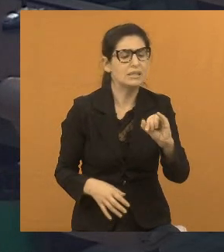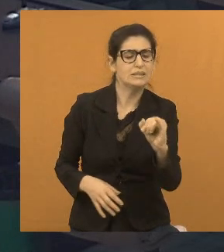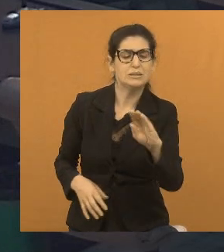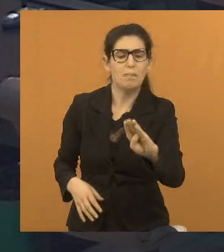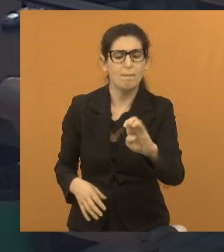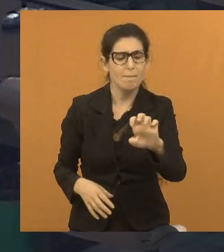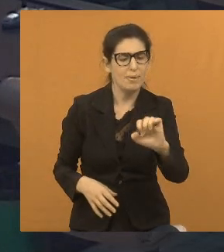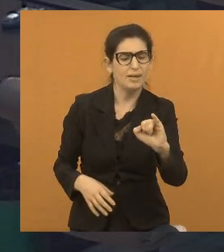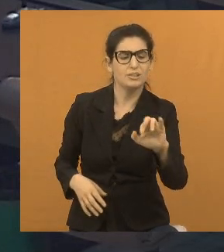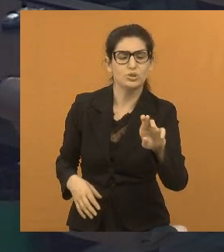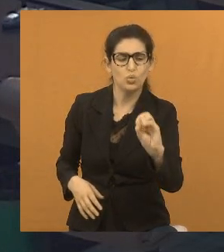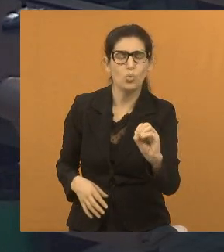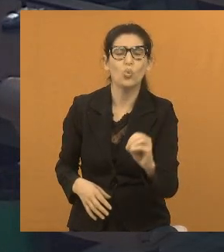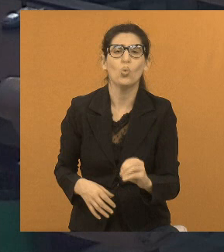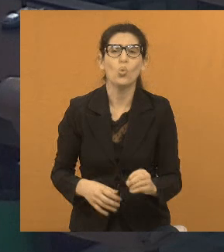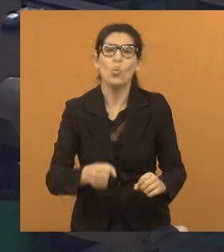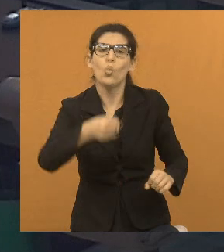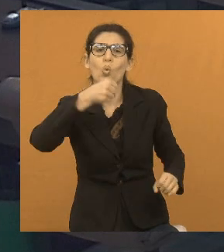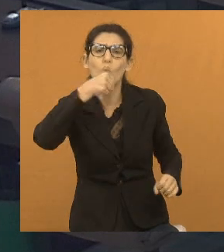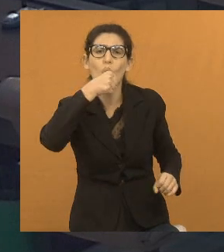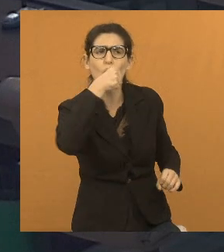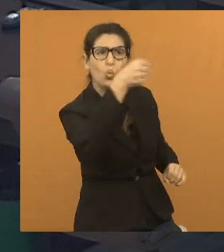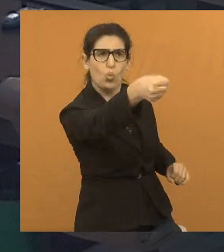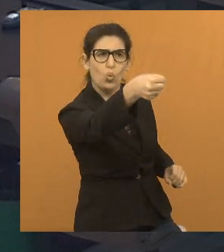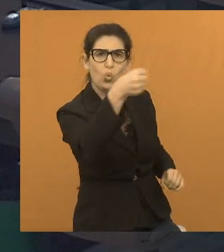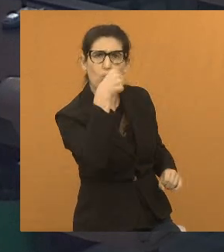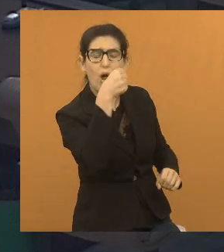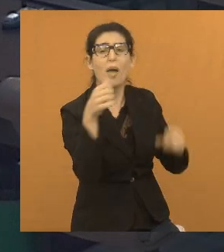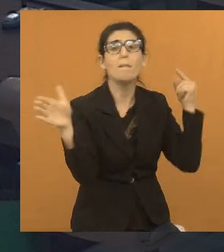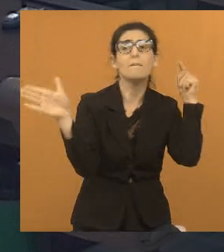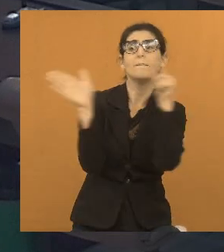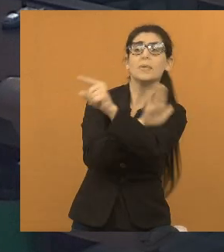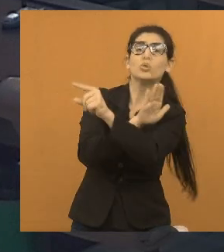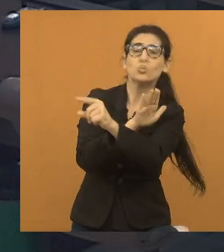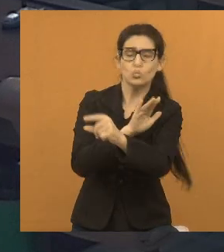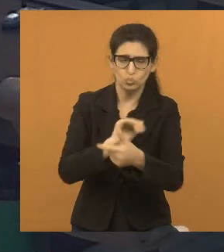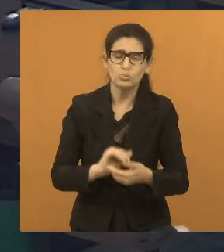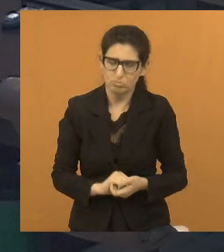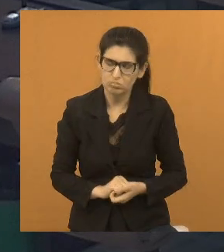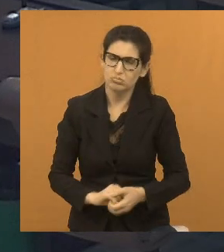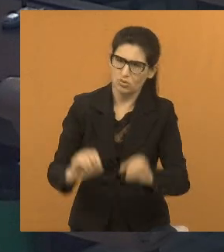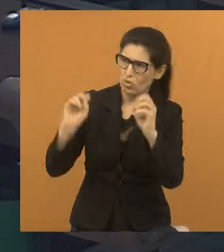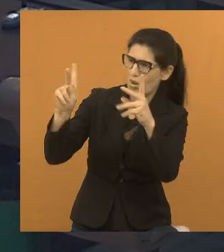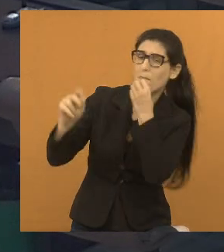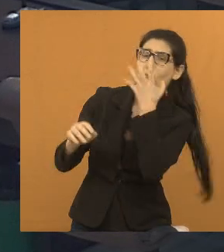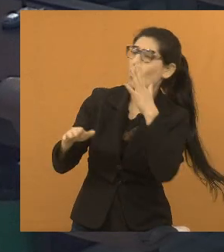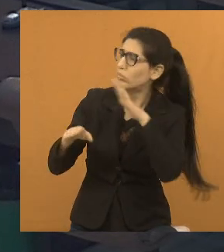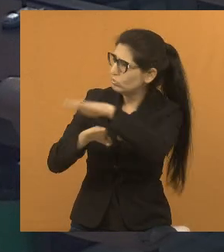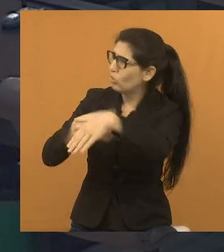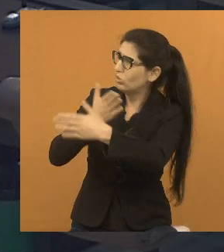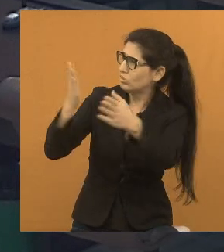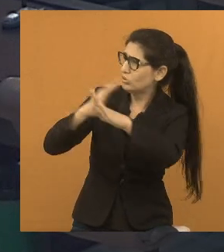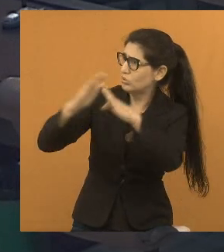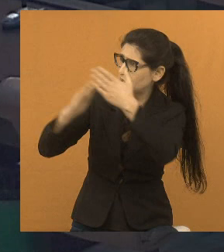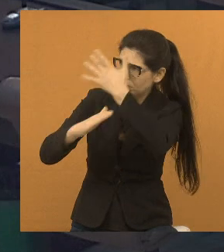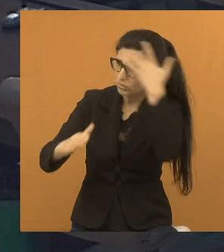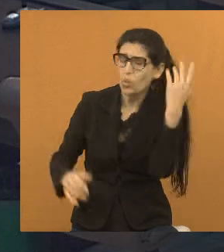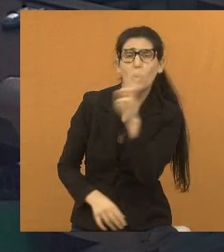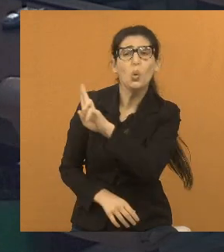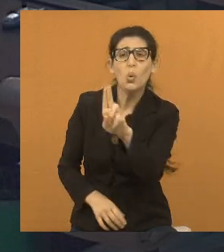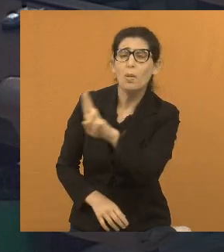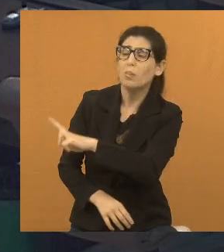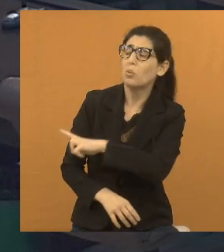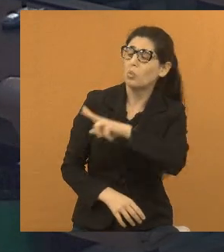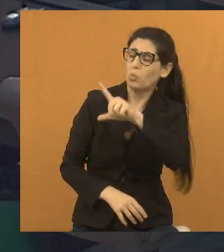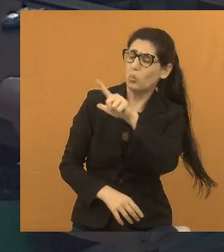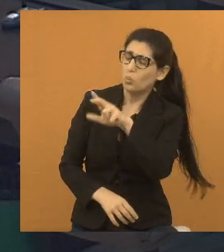Paulo, por favor, o microfone é ele vai fazer a pergunta. Muito obrigado. Boa noite a todos. Meu nome é Luiz Paulo,